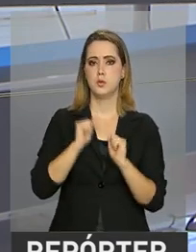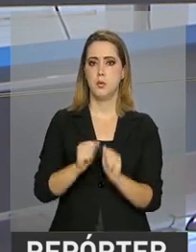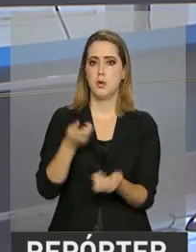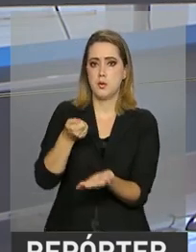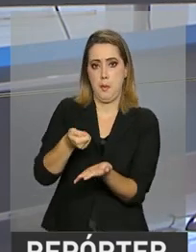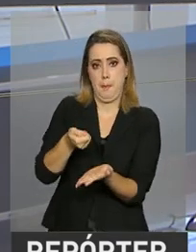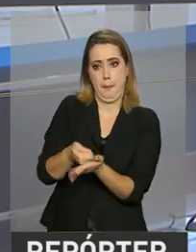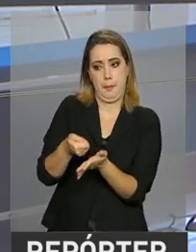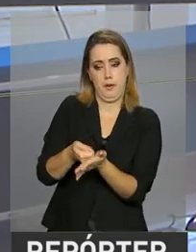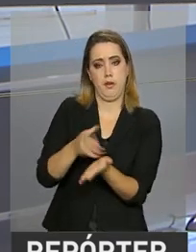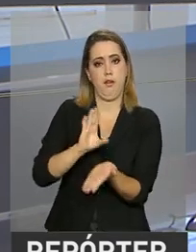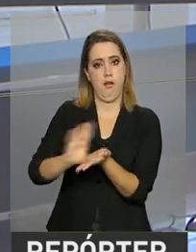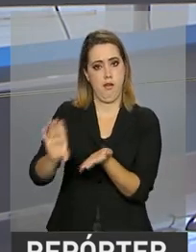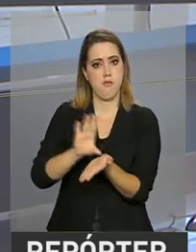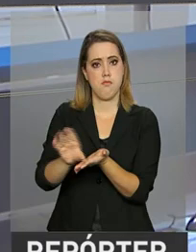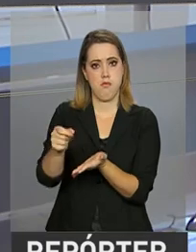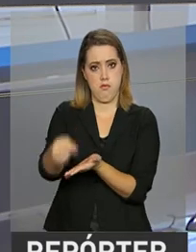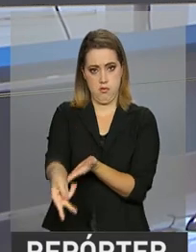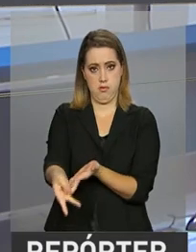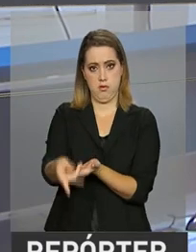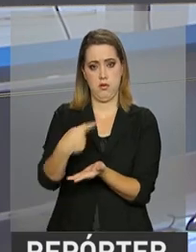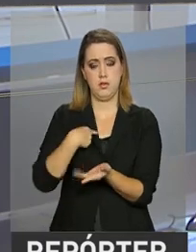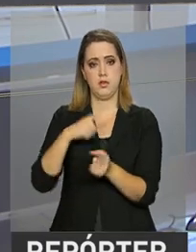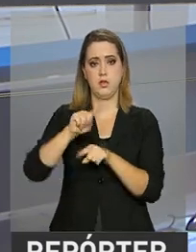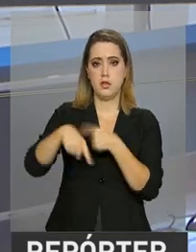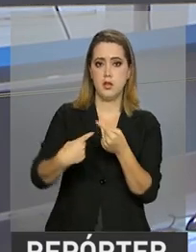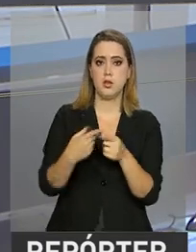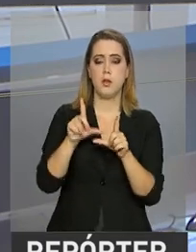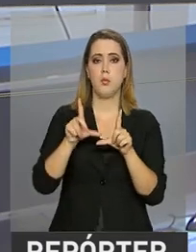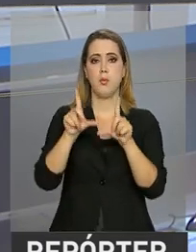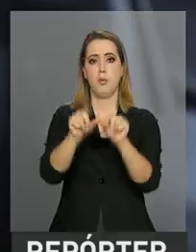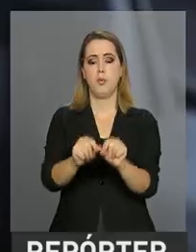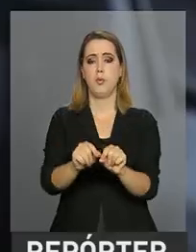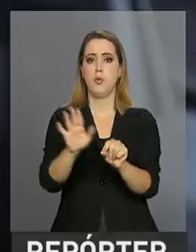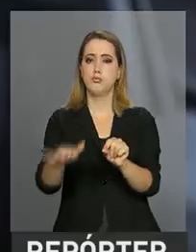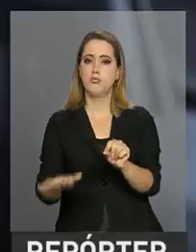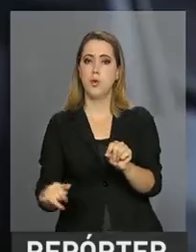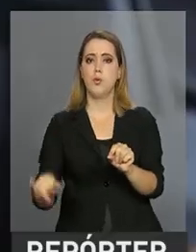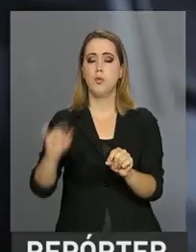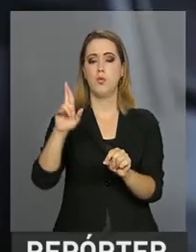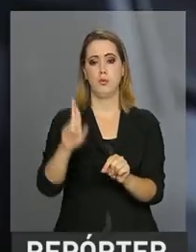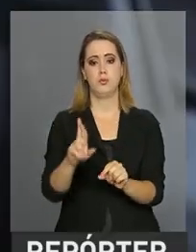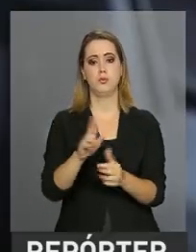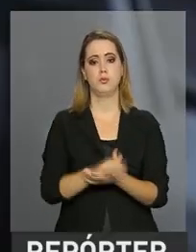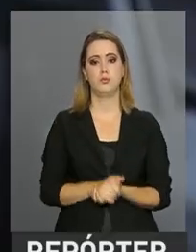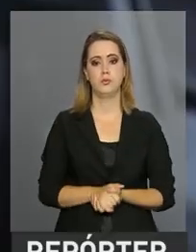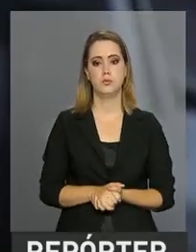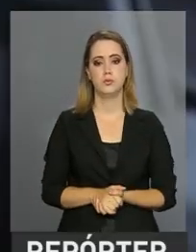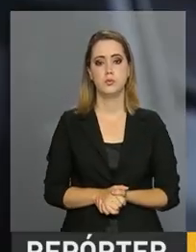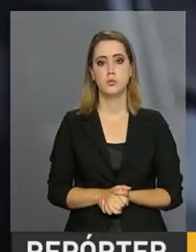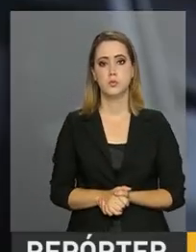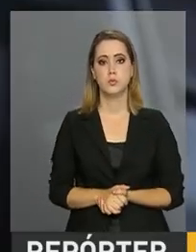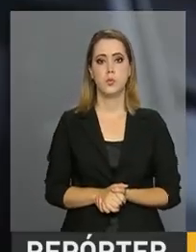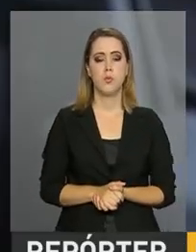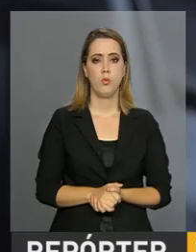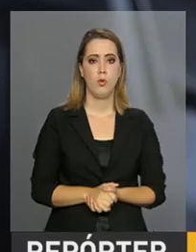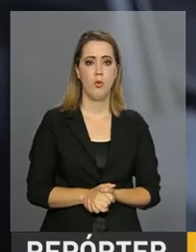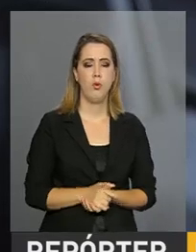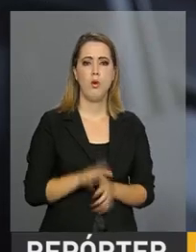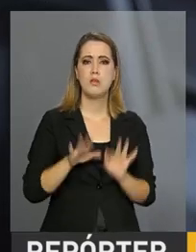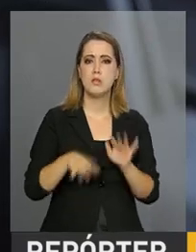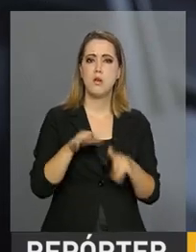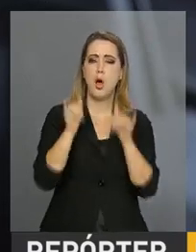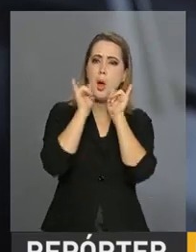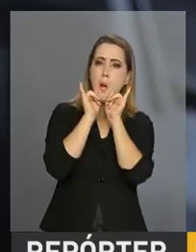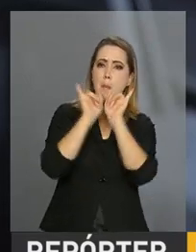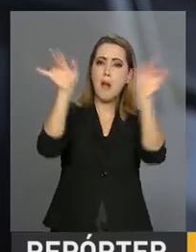culturais e descontem os investimentos no imposto de renda. Alguns escândalos que surgiram e